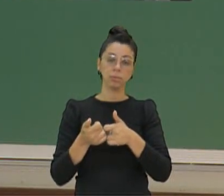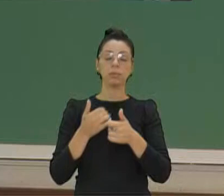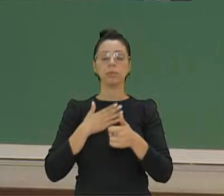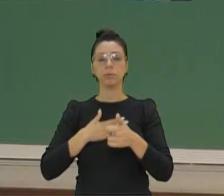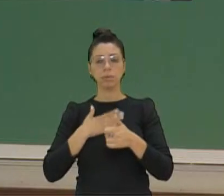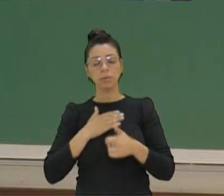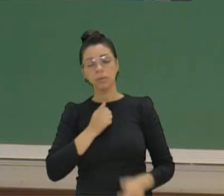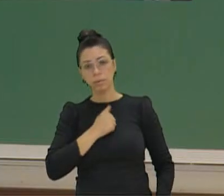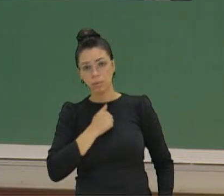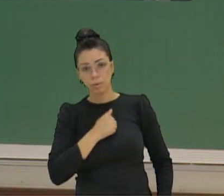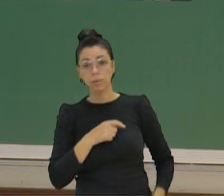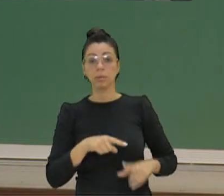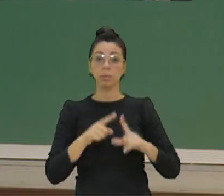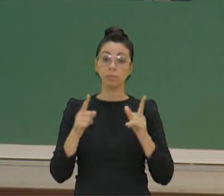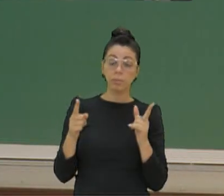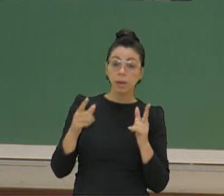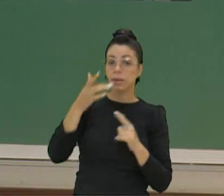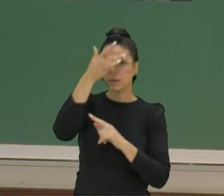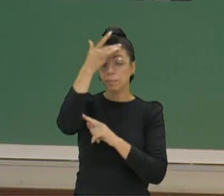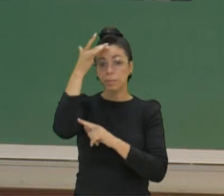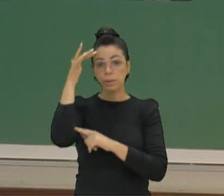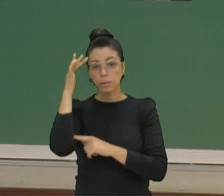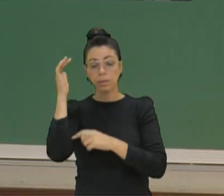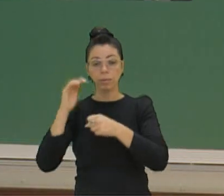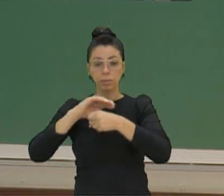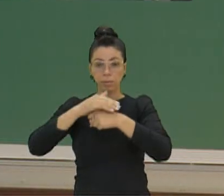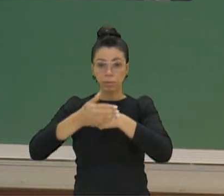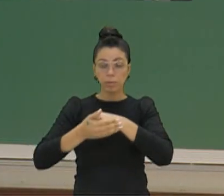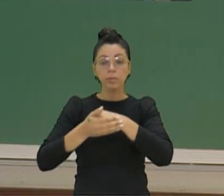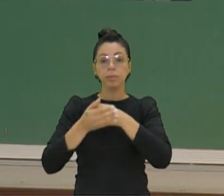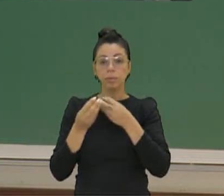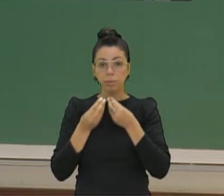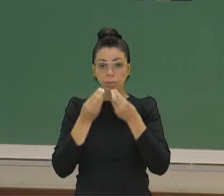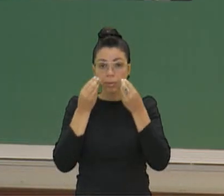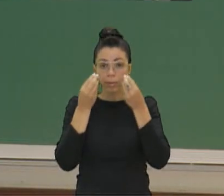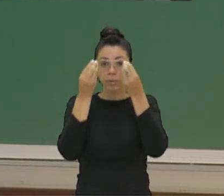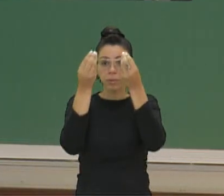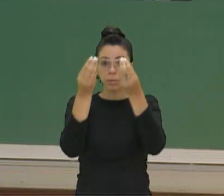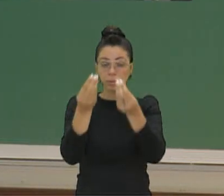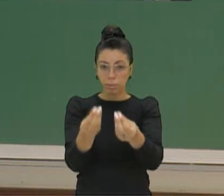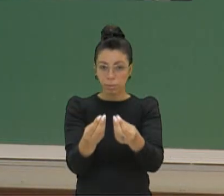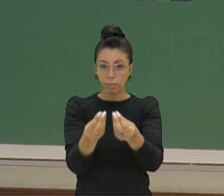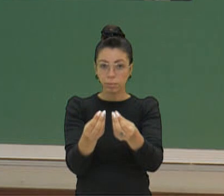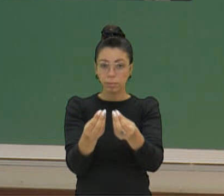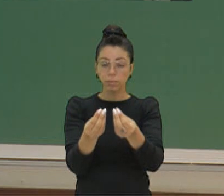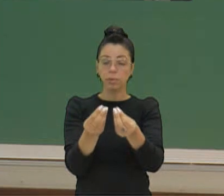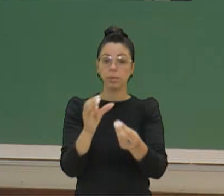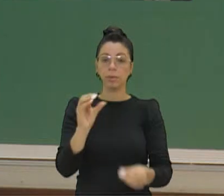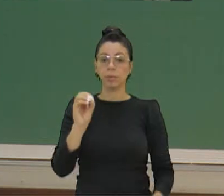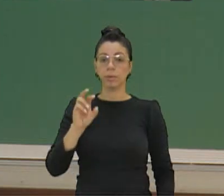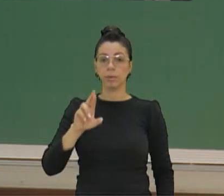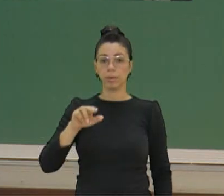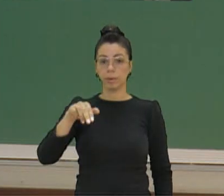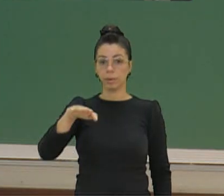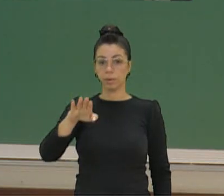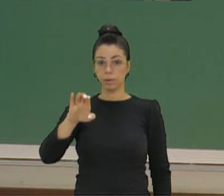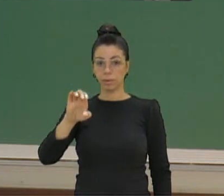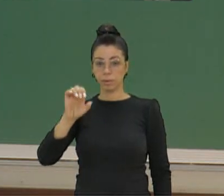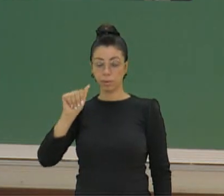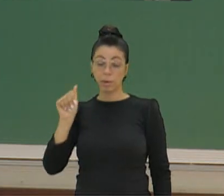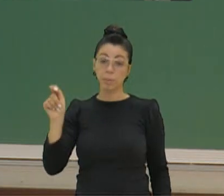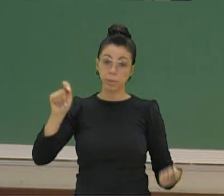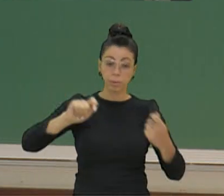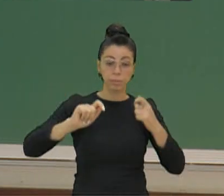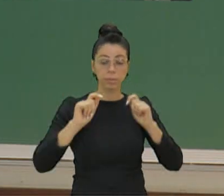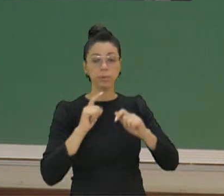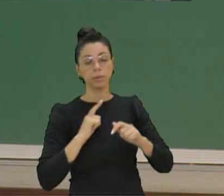Só que algumas pessoas doam seus órgãos e algumas pessoas doam uma córnea para uma pessoa que está necessitando. Vai